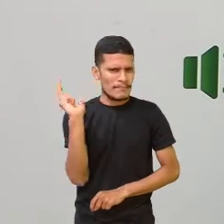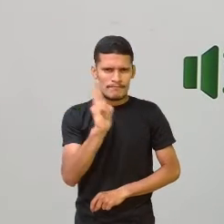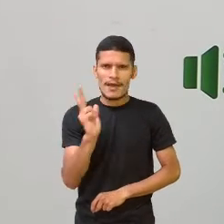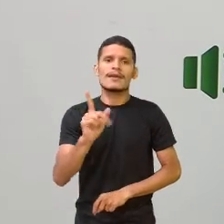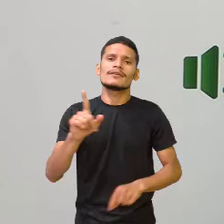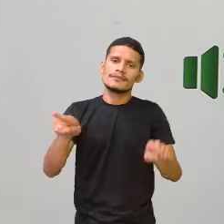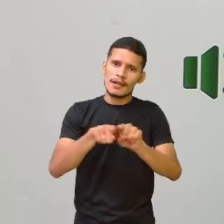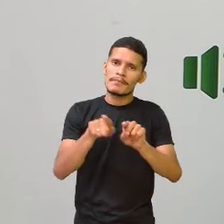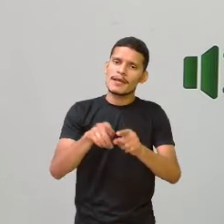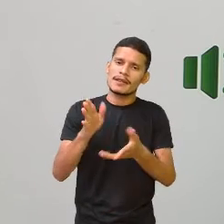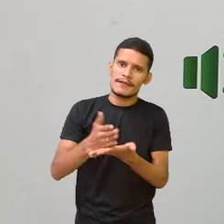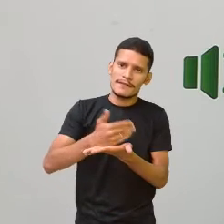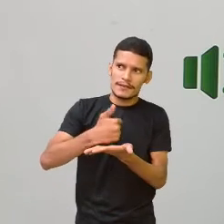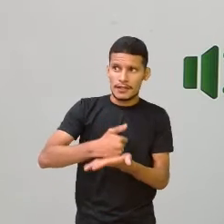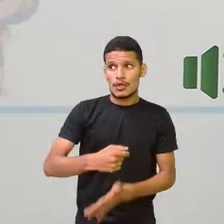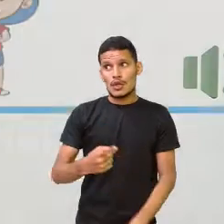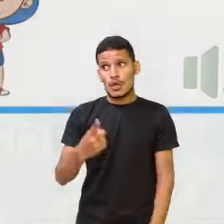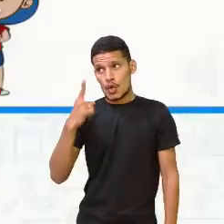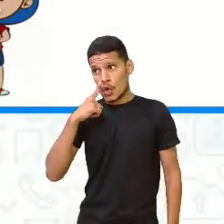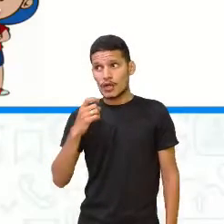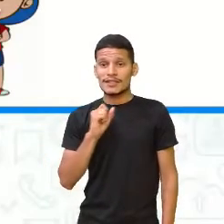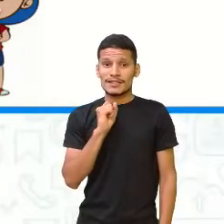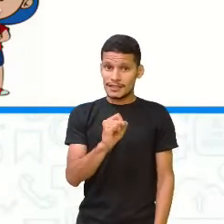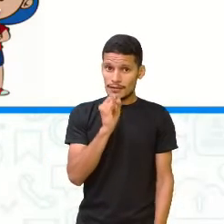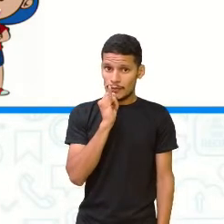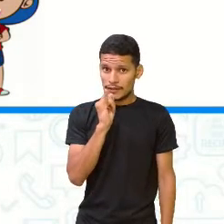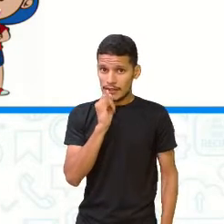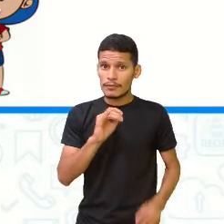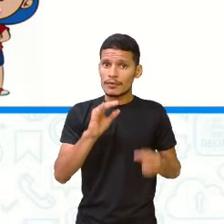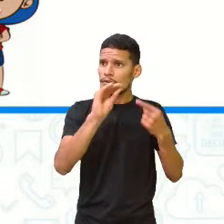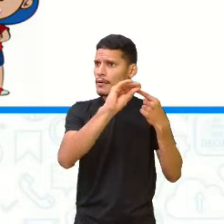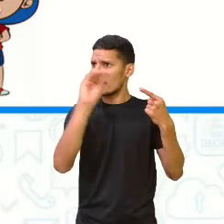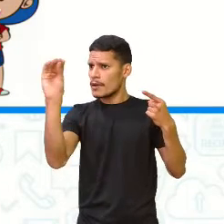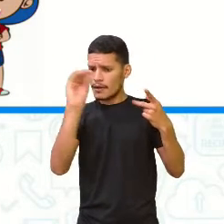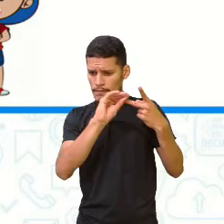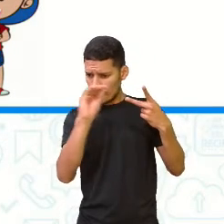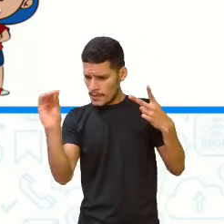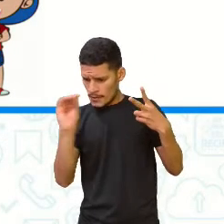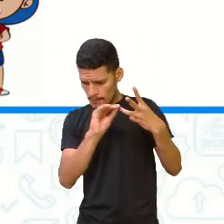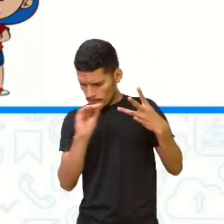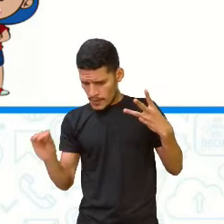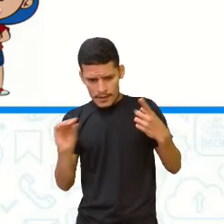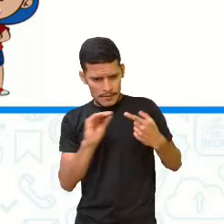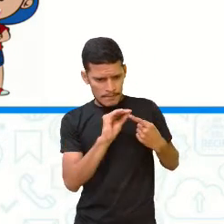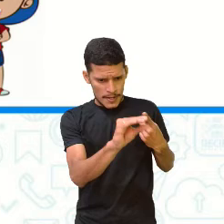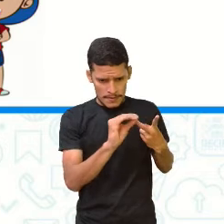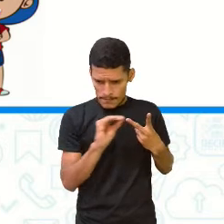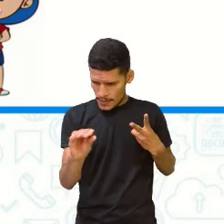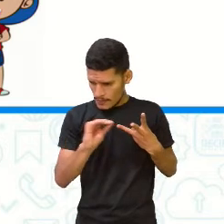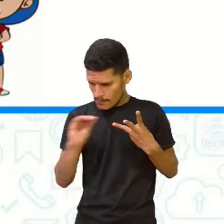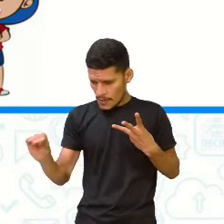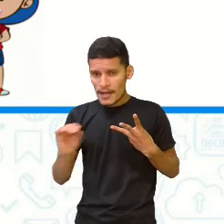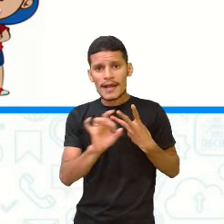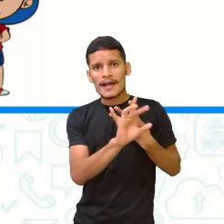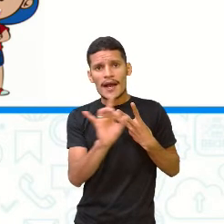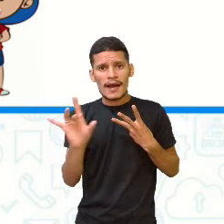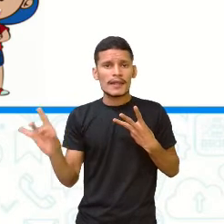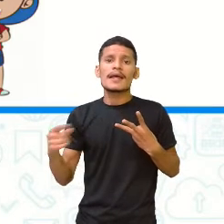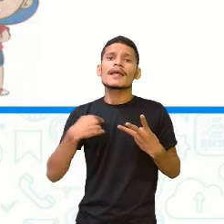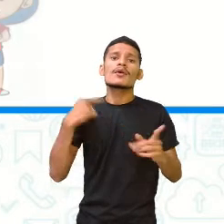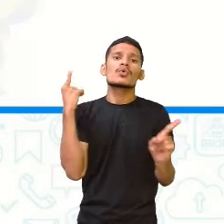a divisão. Se eu for colocando cada frutinha dessa por irmão, eu